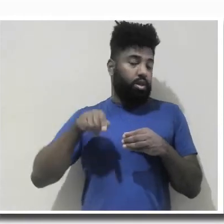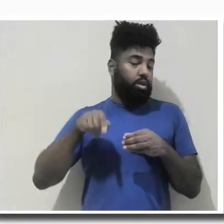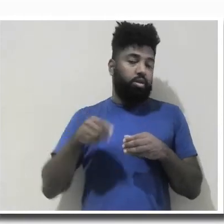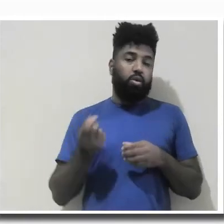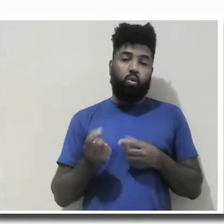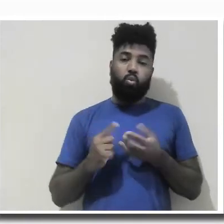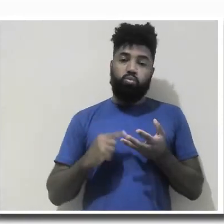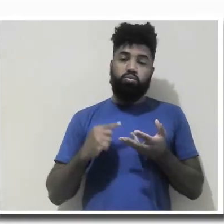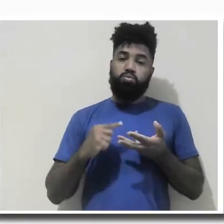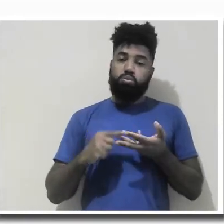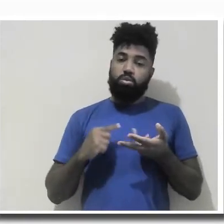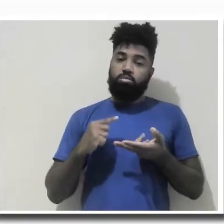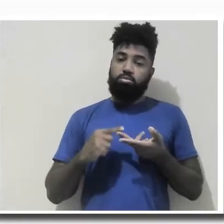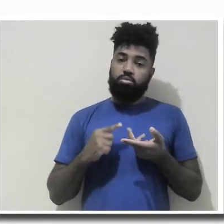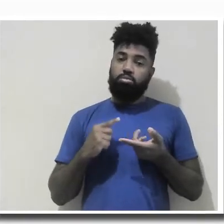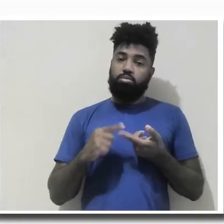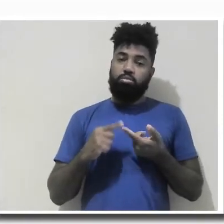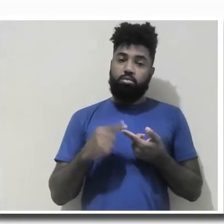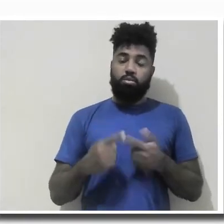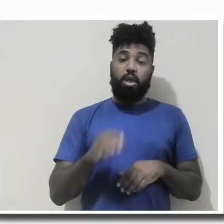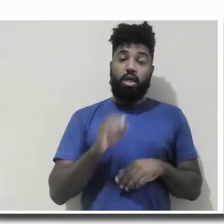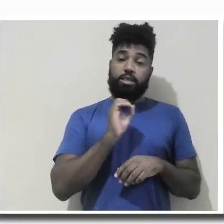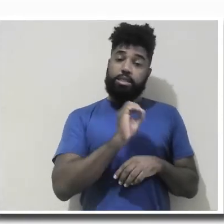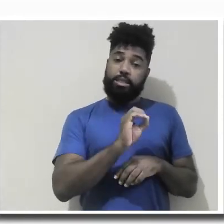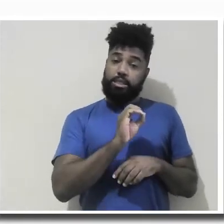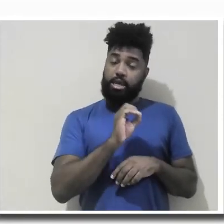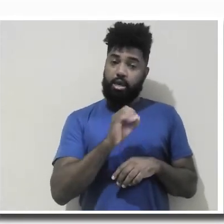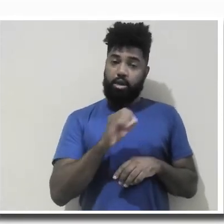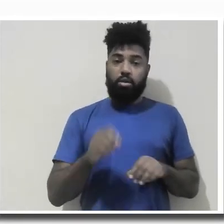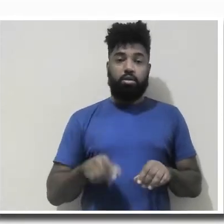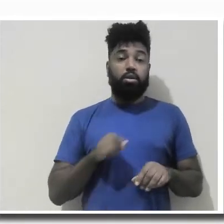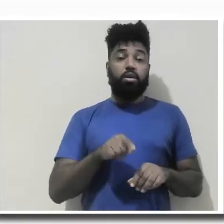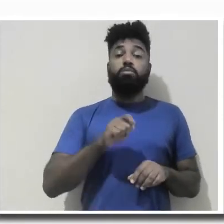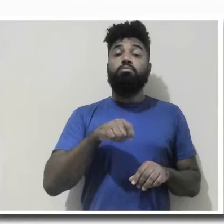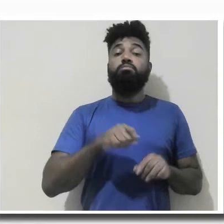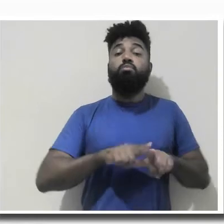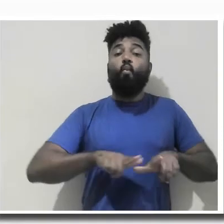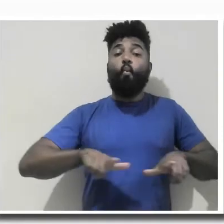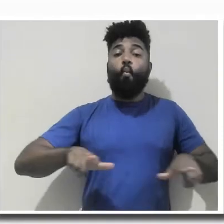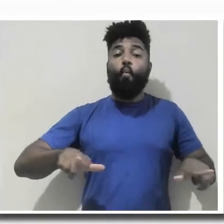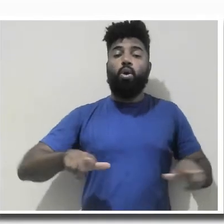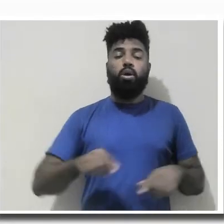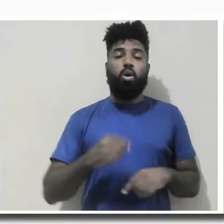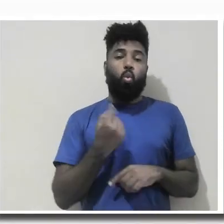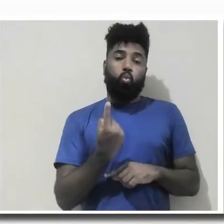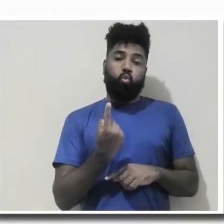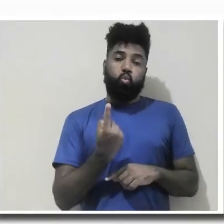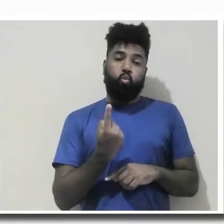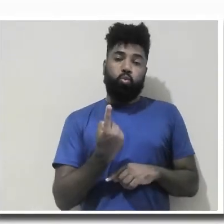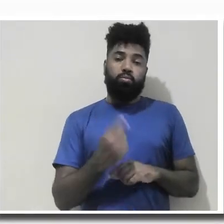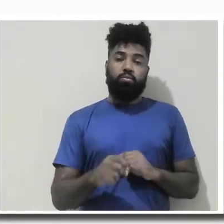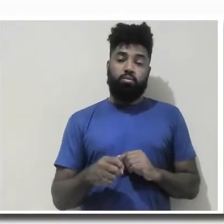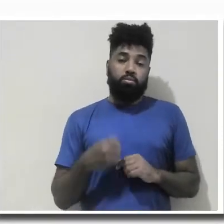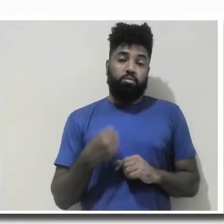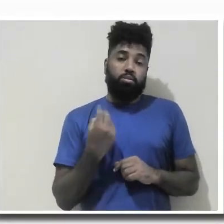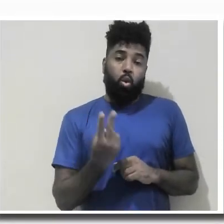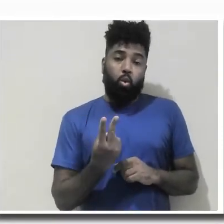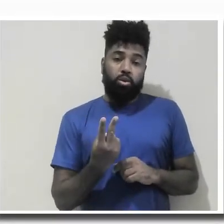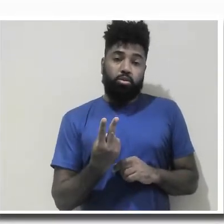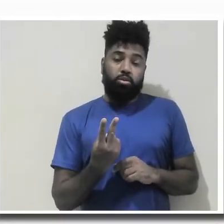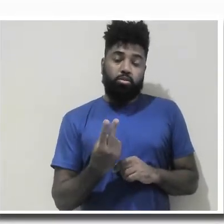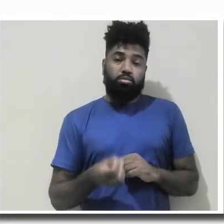basicamente utilizado para contagem. Então, o 0 significa a ausência do elemento a ser contado, o 1, um elemento e